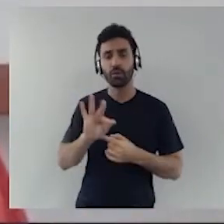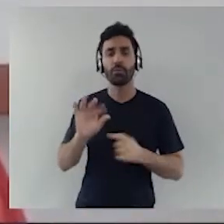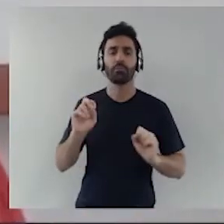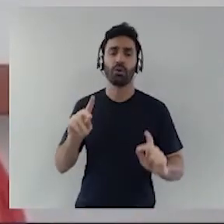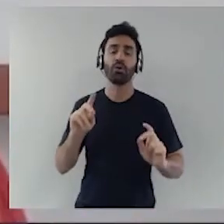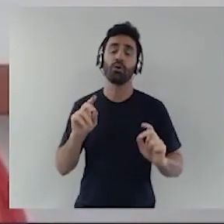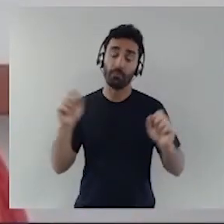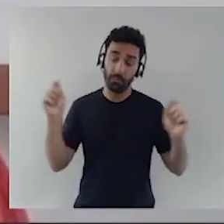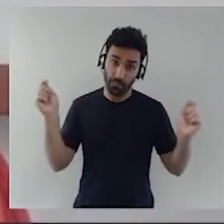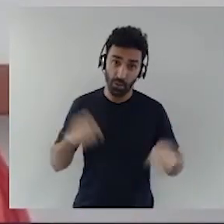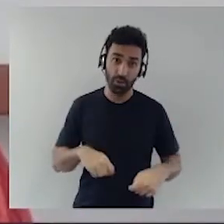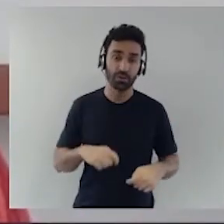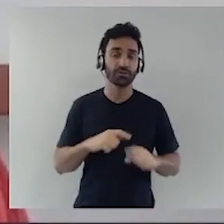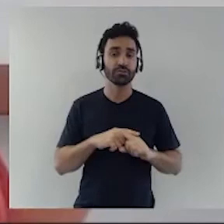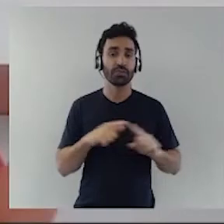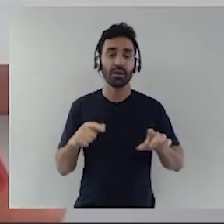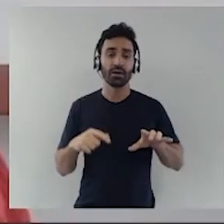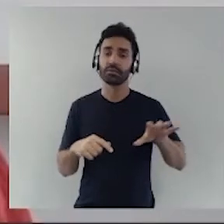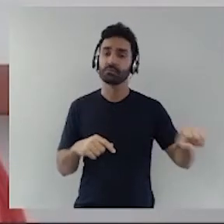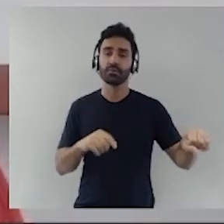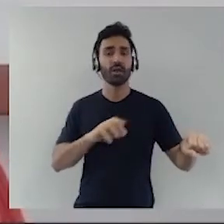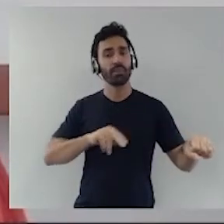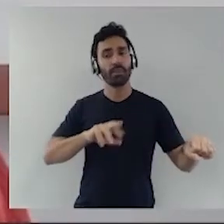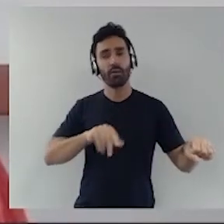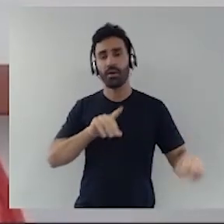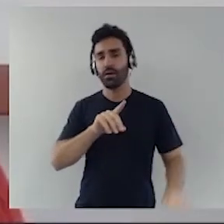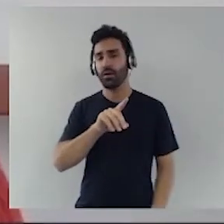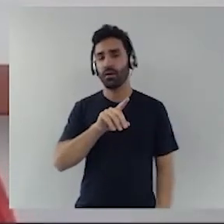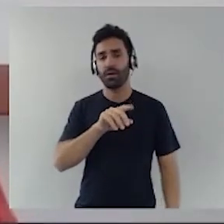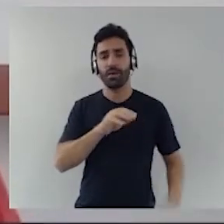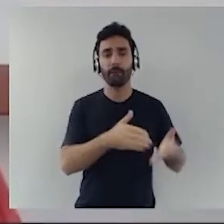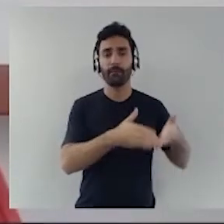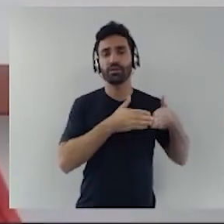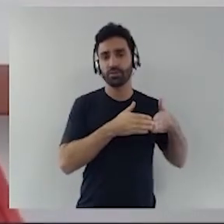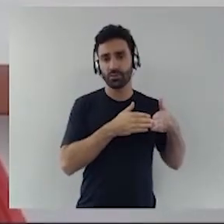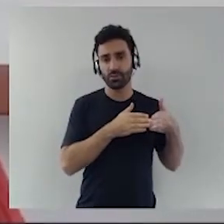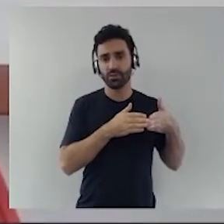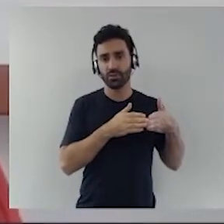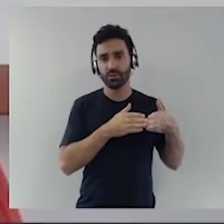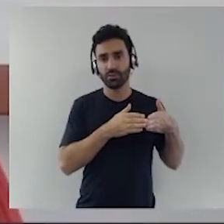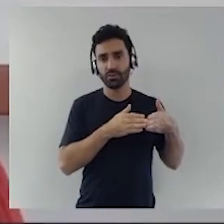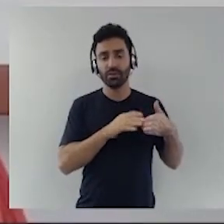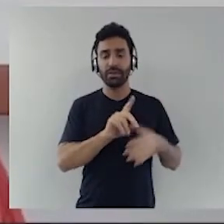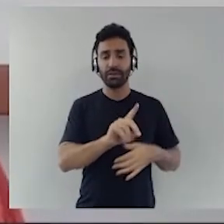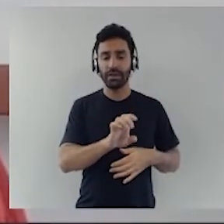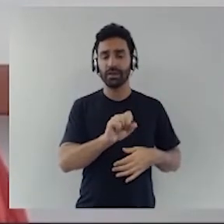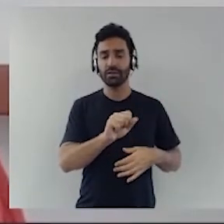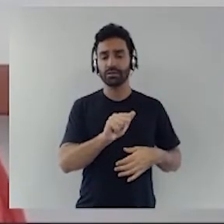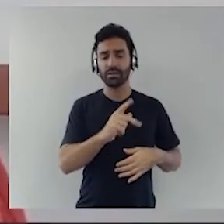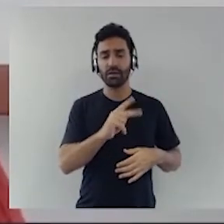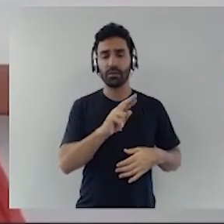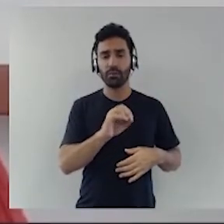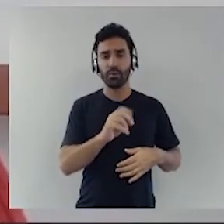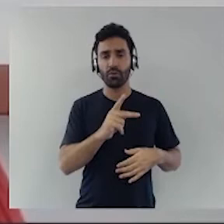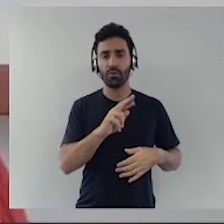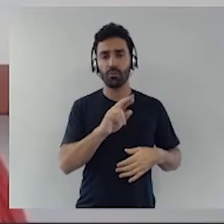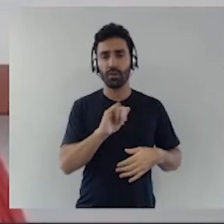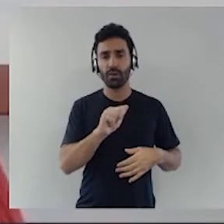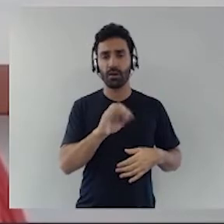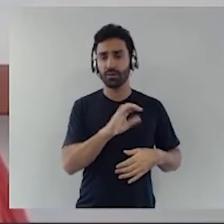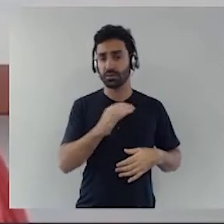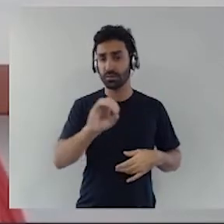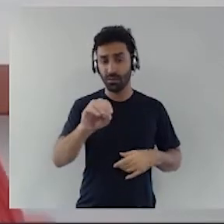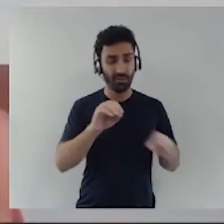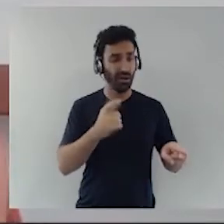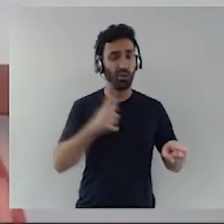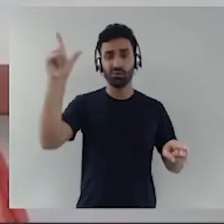mas desapropriação não é requisição desapropriação é um outro instrumento jurídico e desapropriação não tem